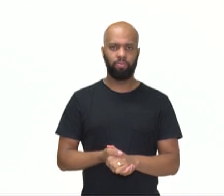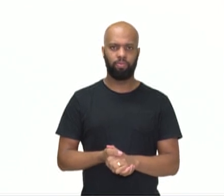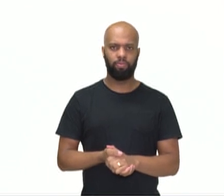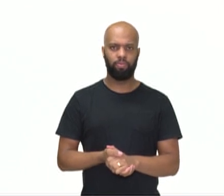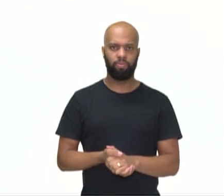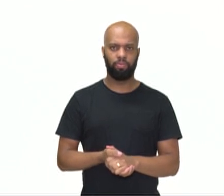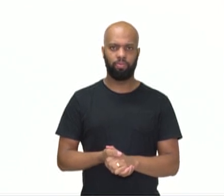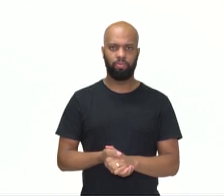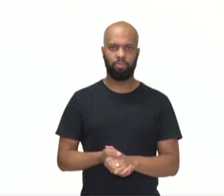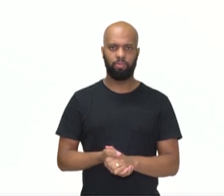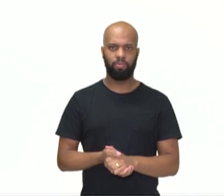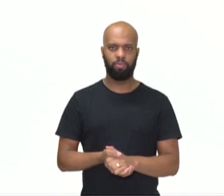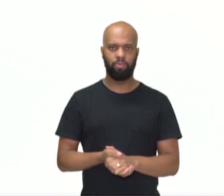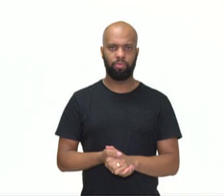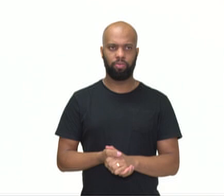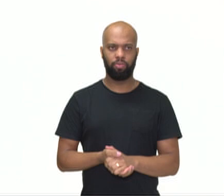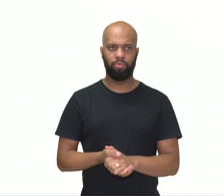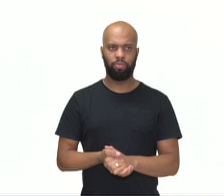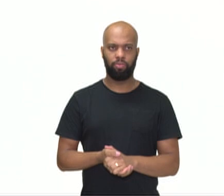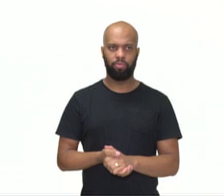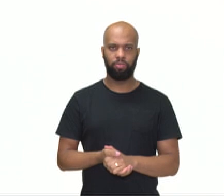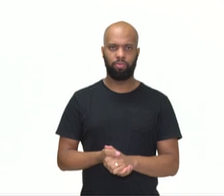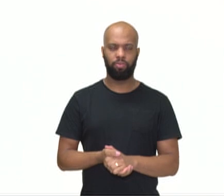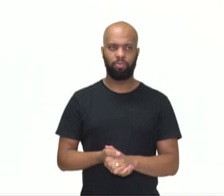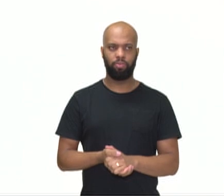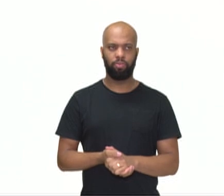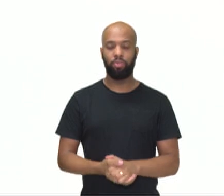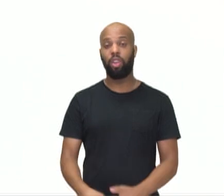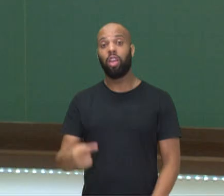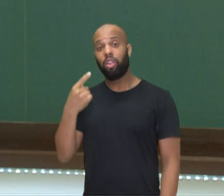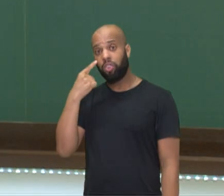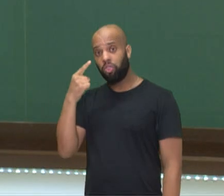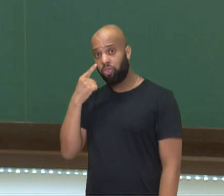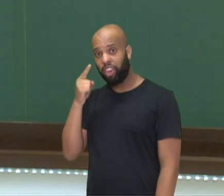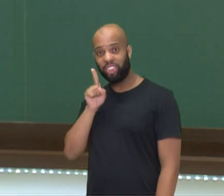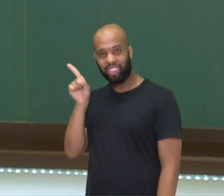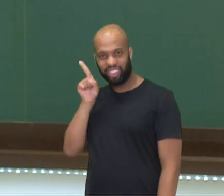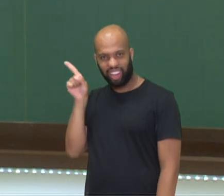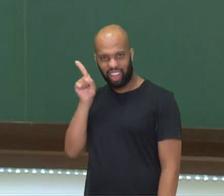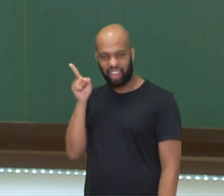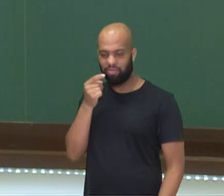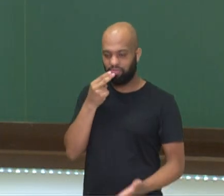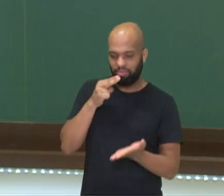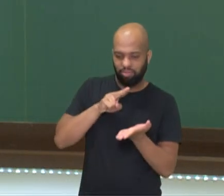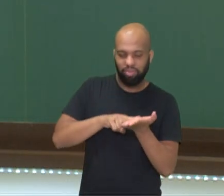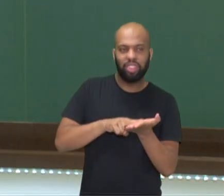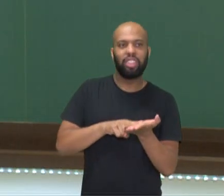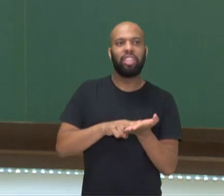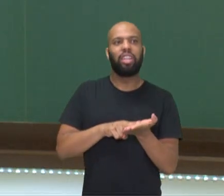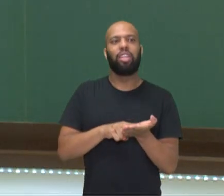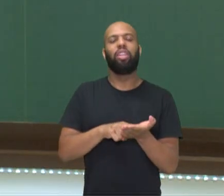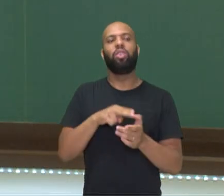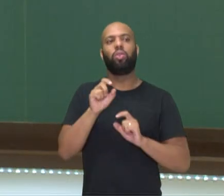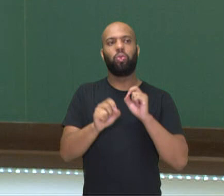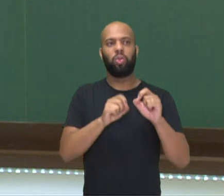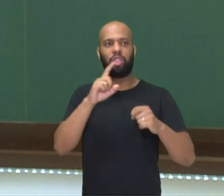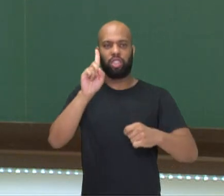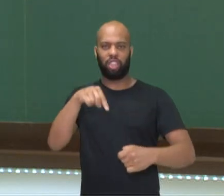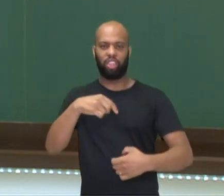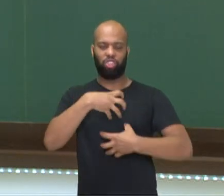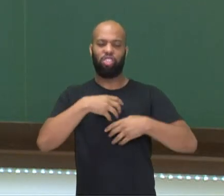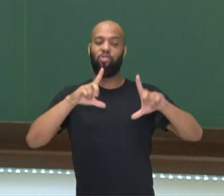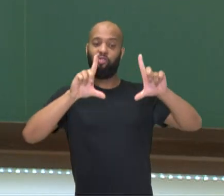não requer de sobre. Ou seja, o cartão postal, gente, é